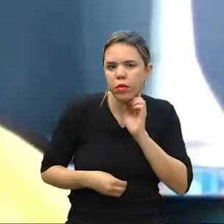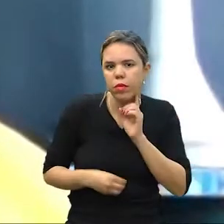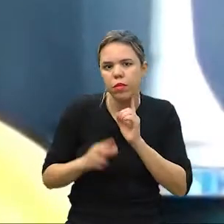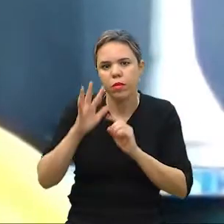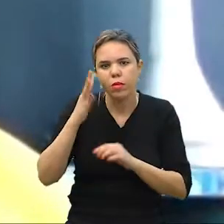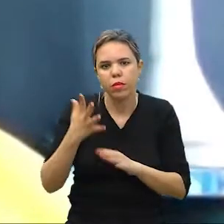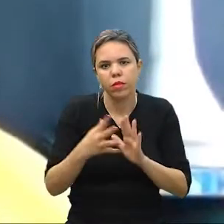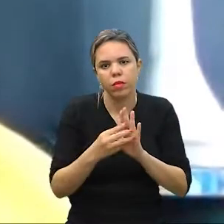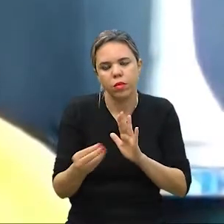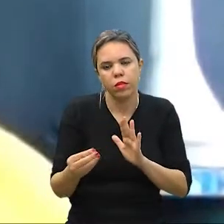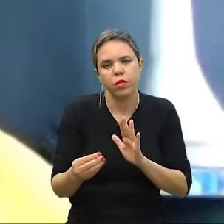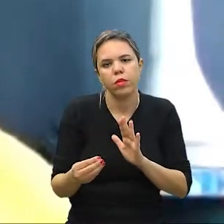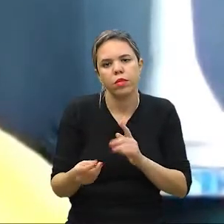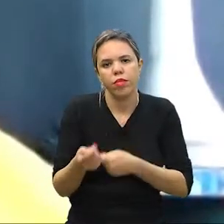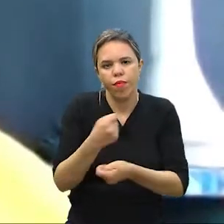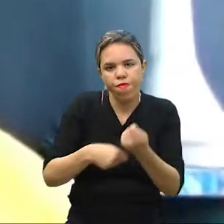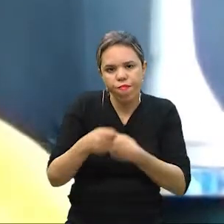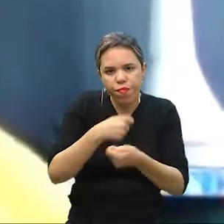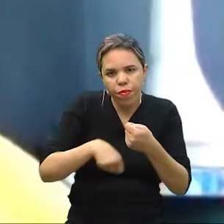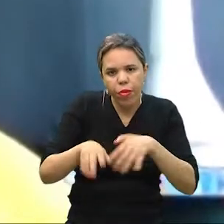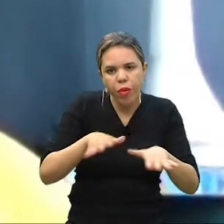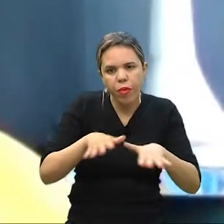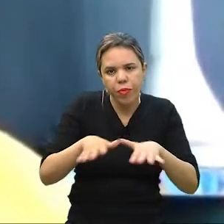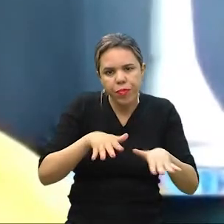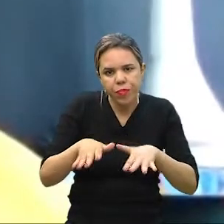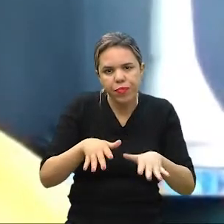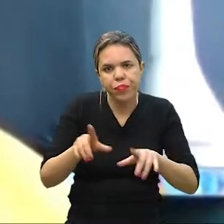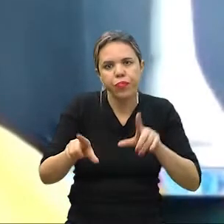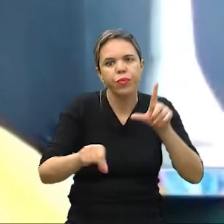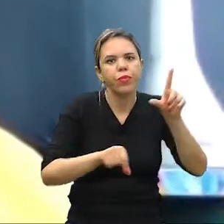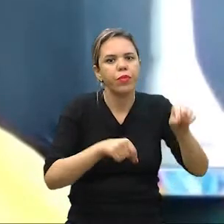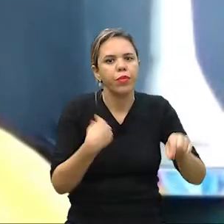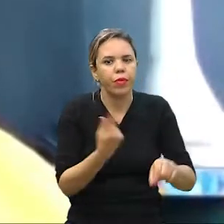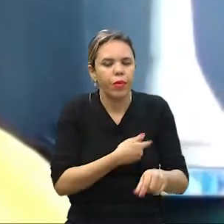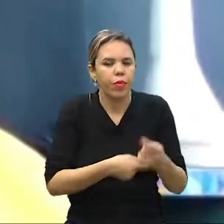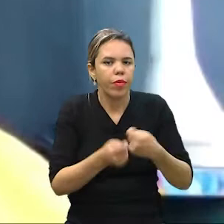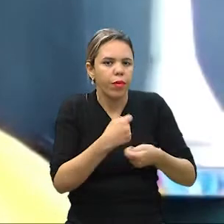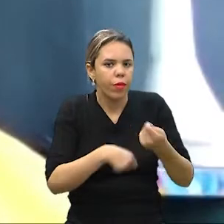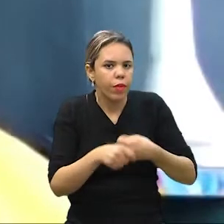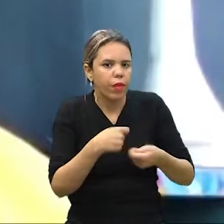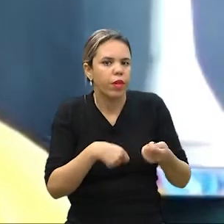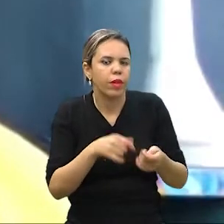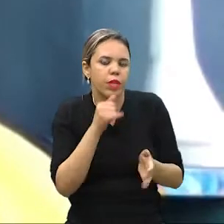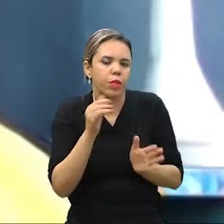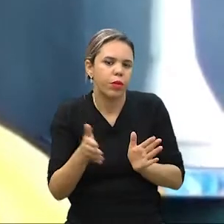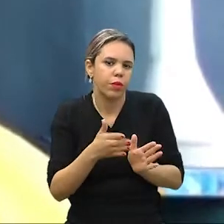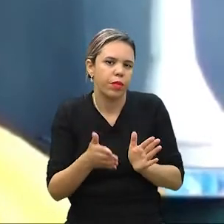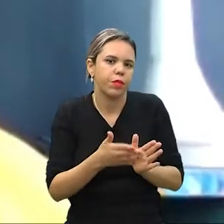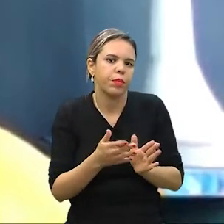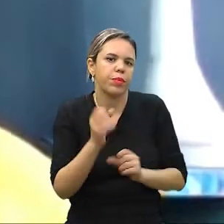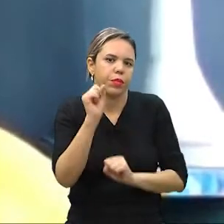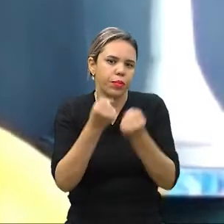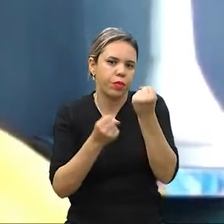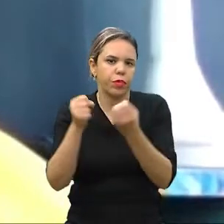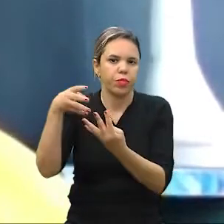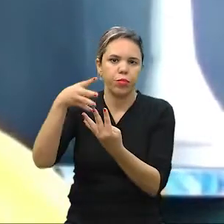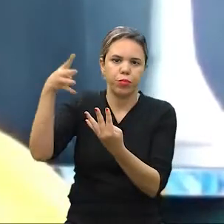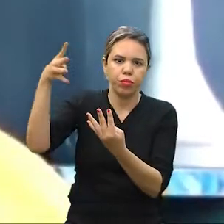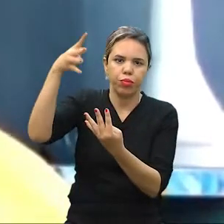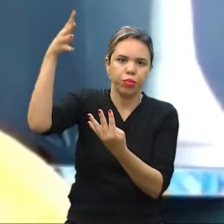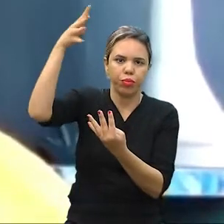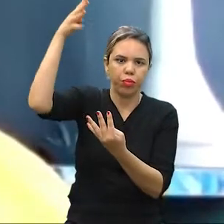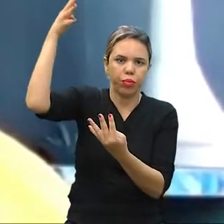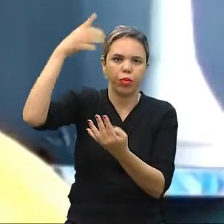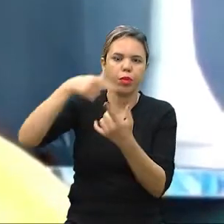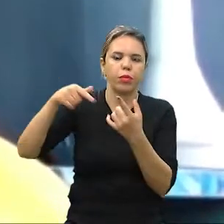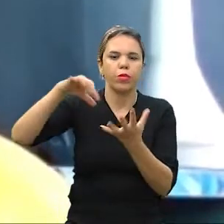do modelo econômico de desenvolvimento que a gente escolheu. Então, um modelo produtivo que emite muito gases de efeito estufa